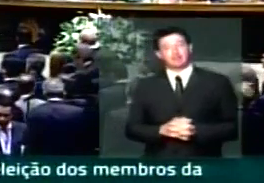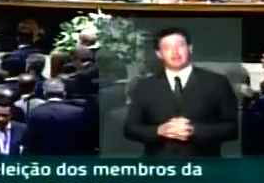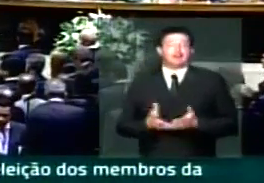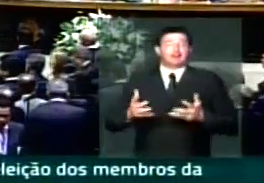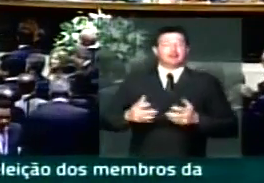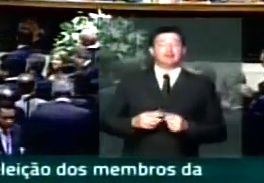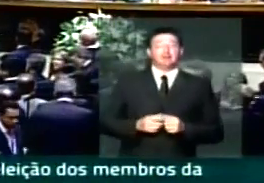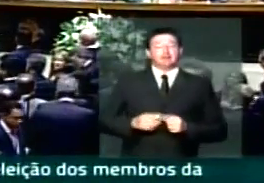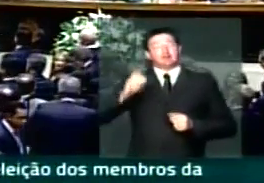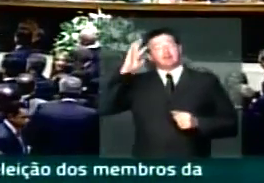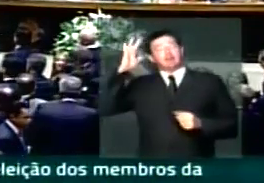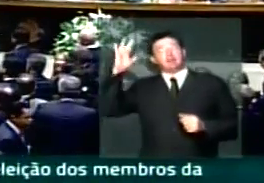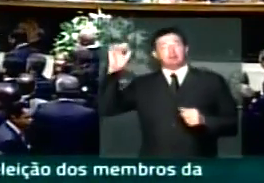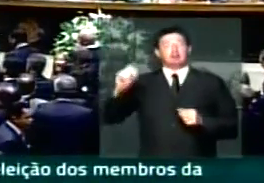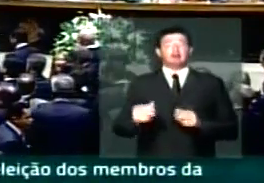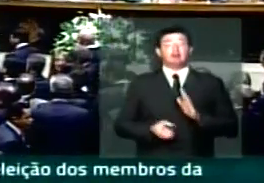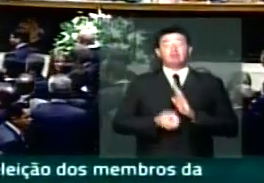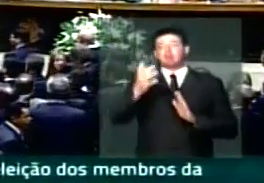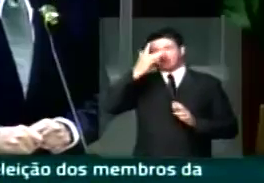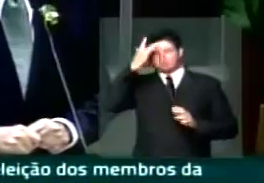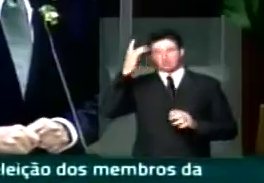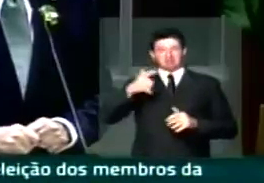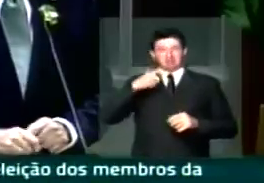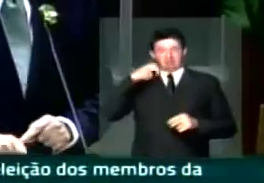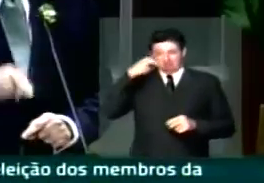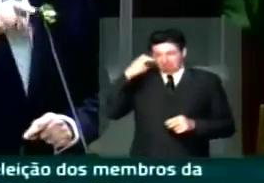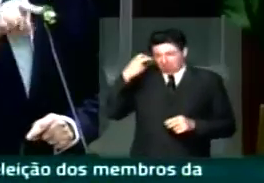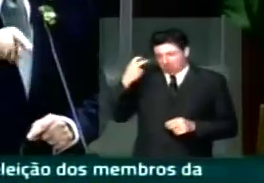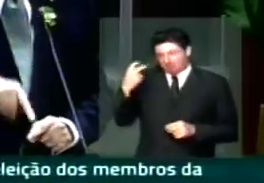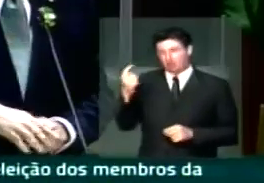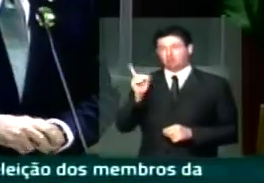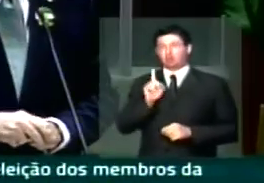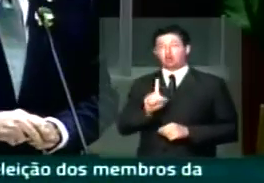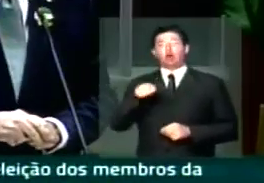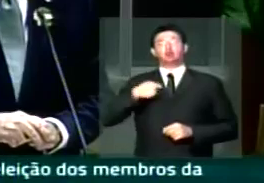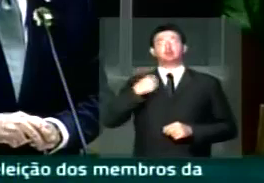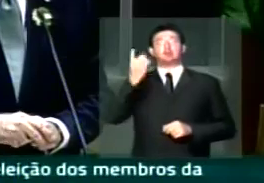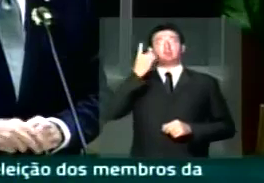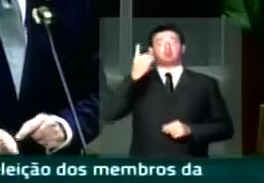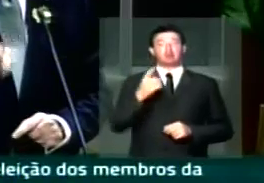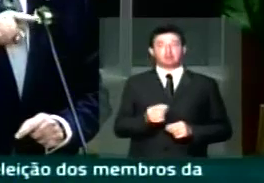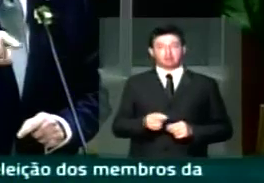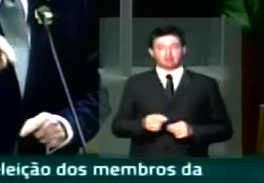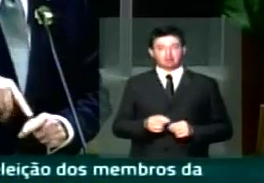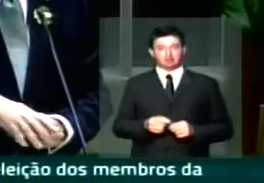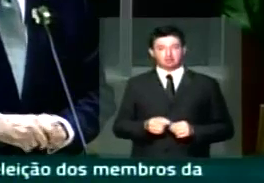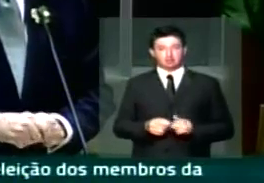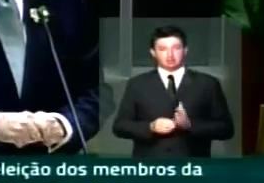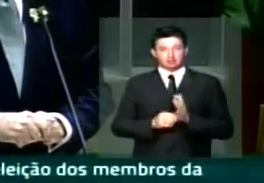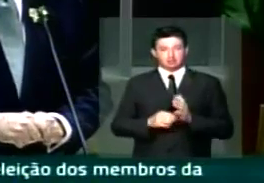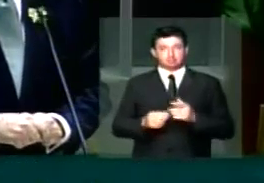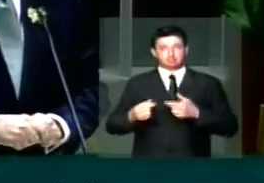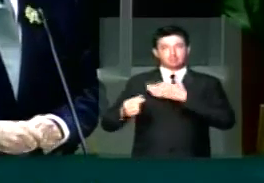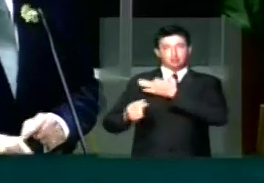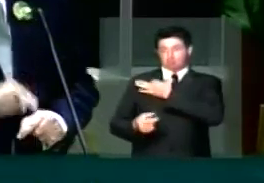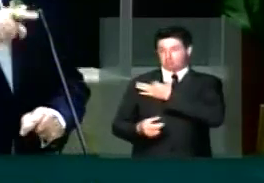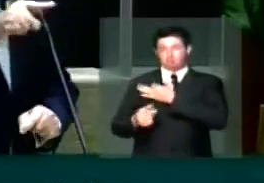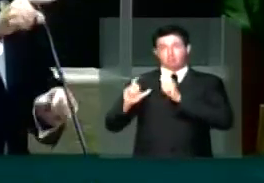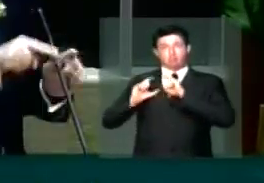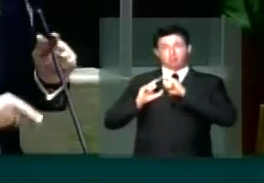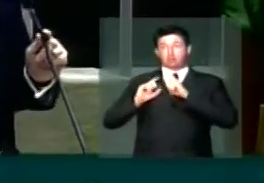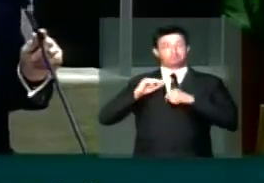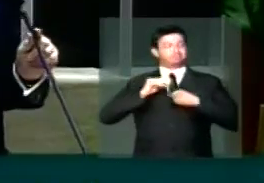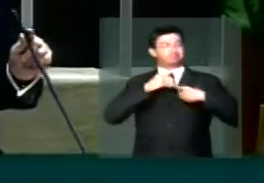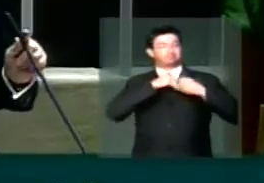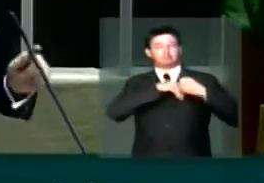e considerar que muita gente tem vergonha de ir na rua dizer que é deputado, sumir com boto no avião